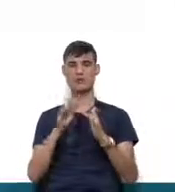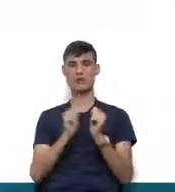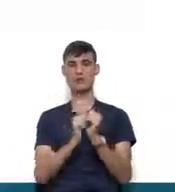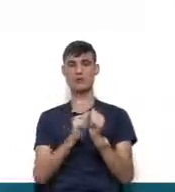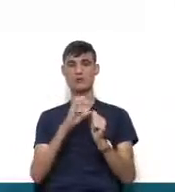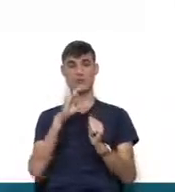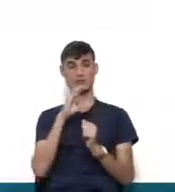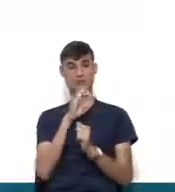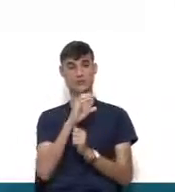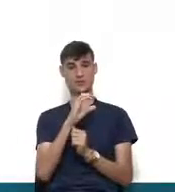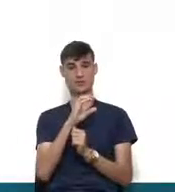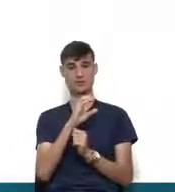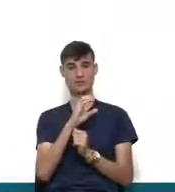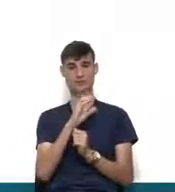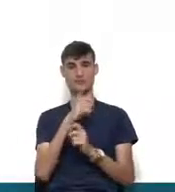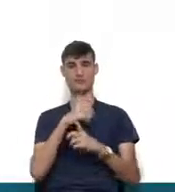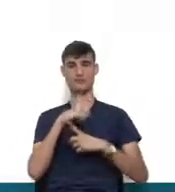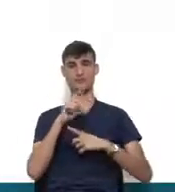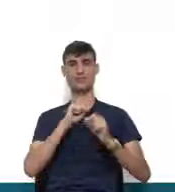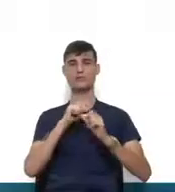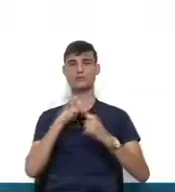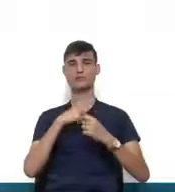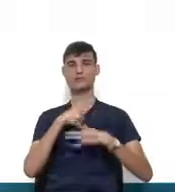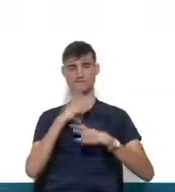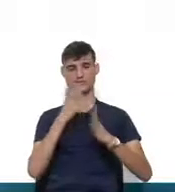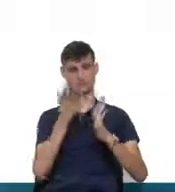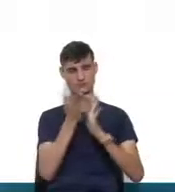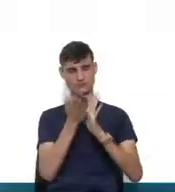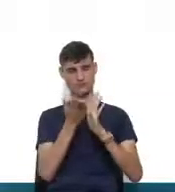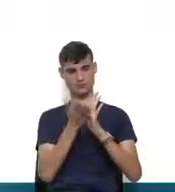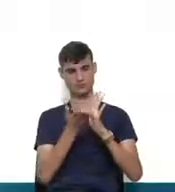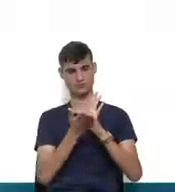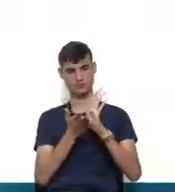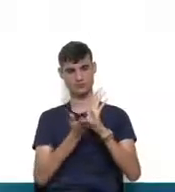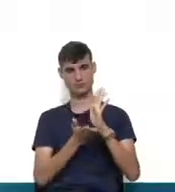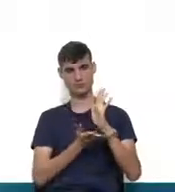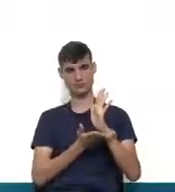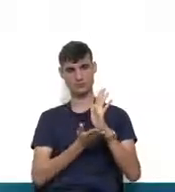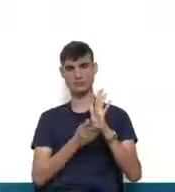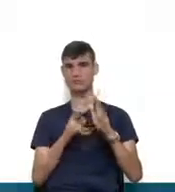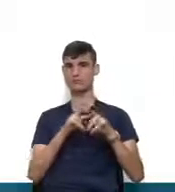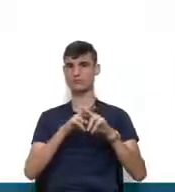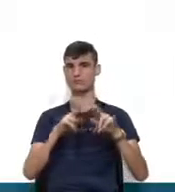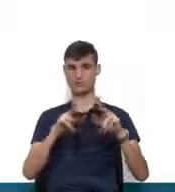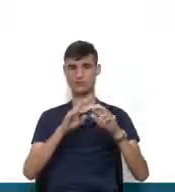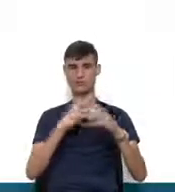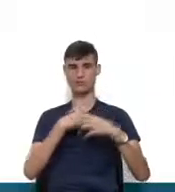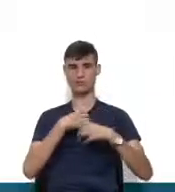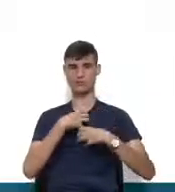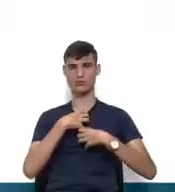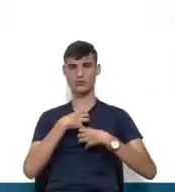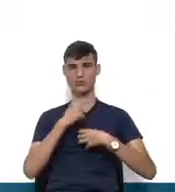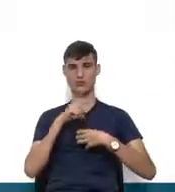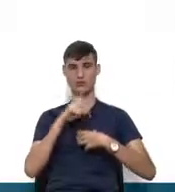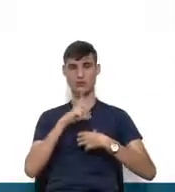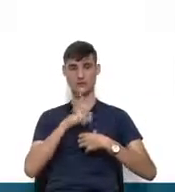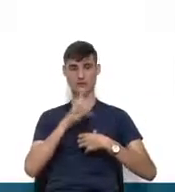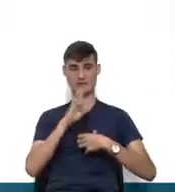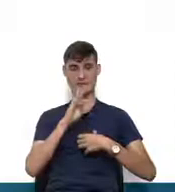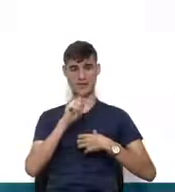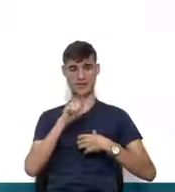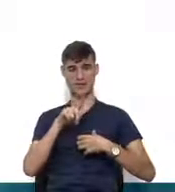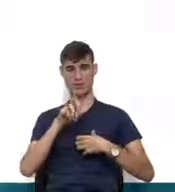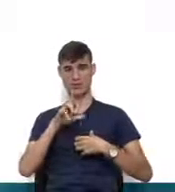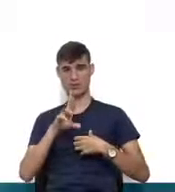função seno, nós vamos ter que plotar em um mesmo plano cartesiano os polinômios de